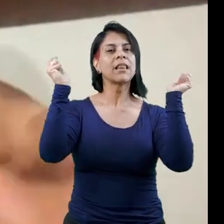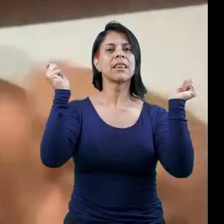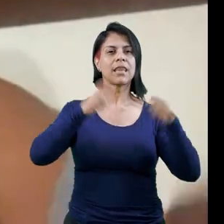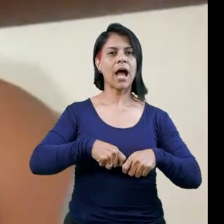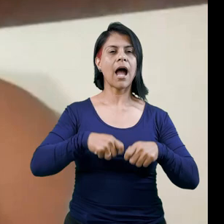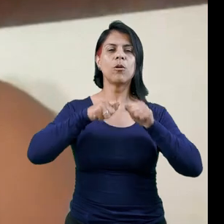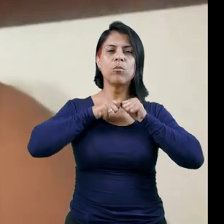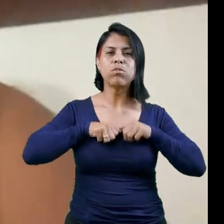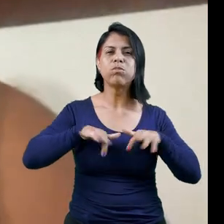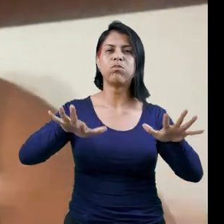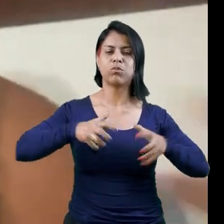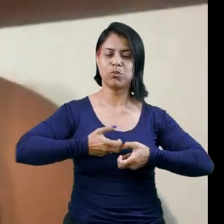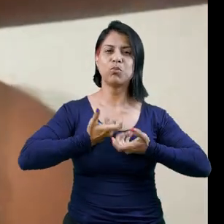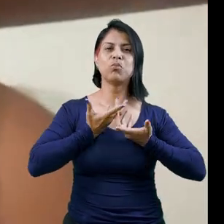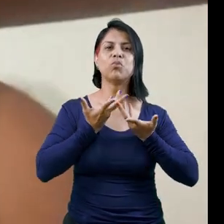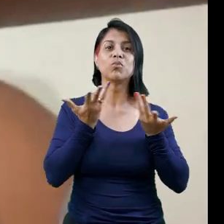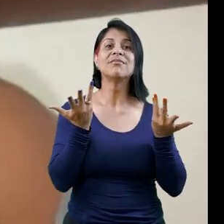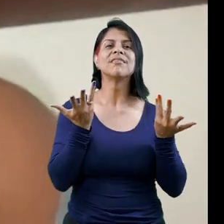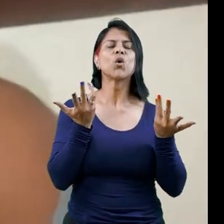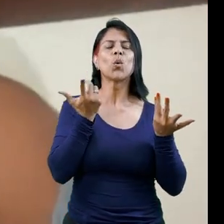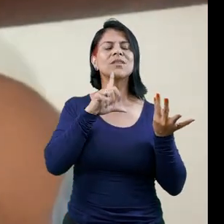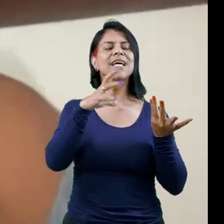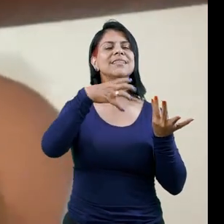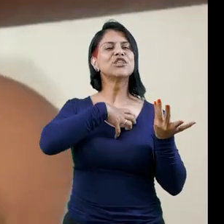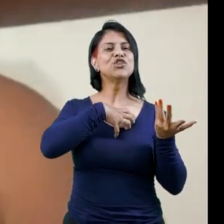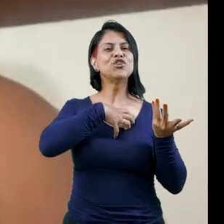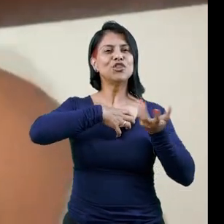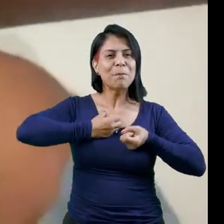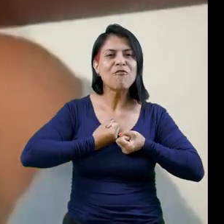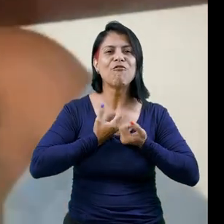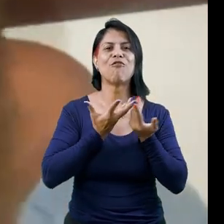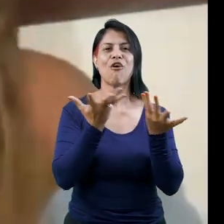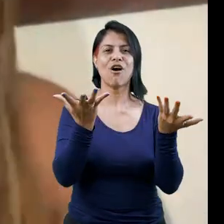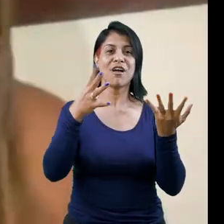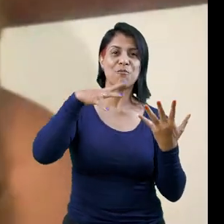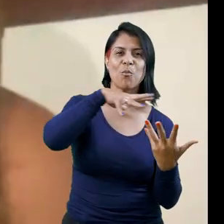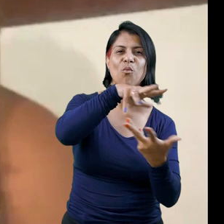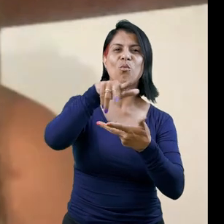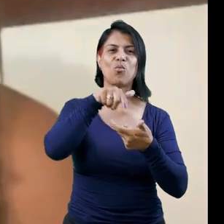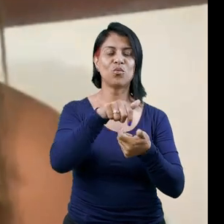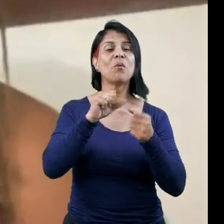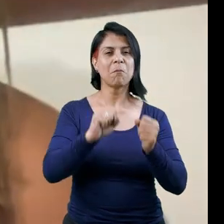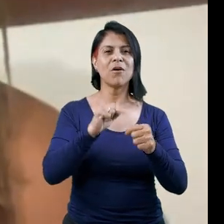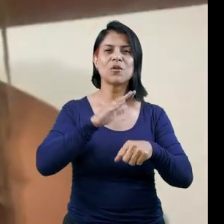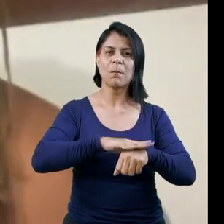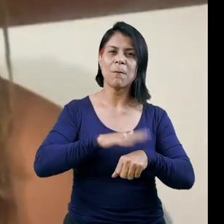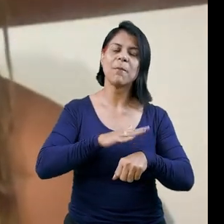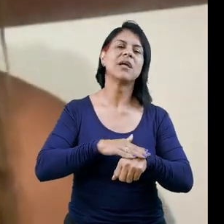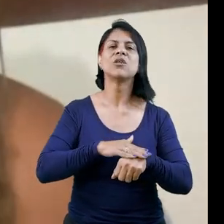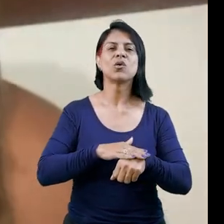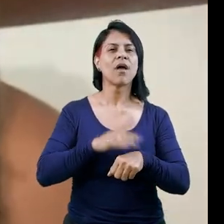liberados, irradiados de dentro de vocês para fora, para o mundo, que esse seja um momento